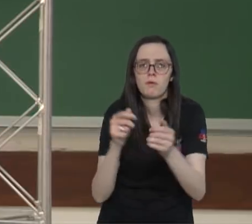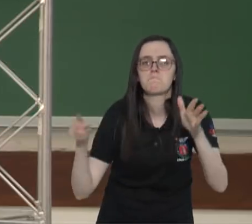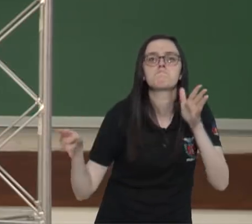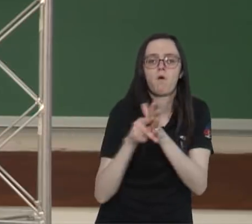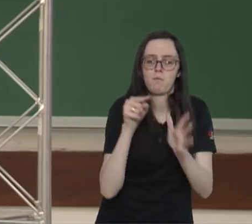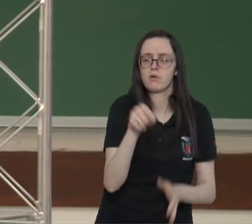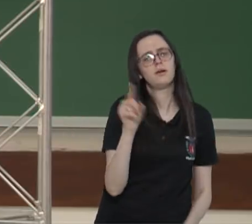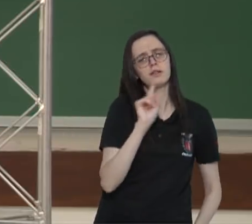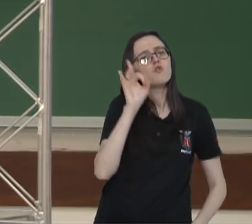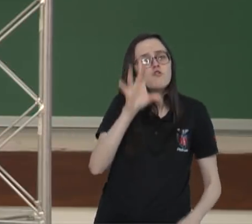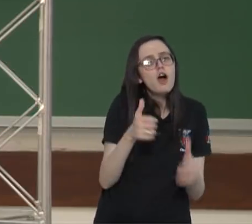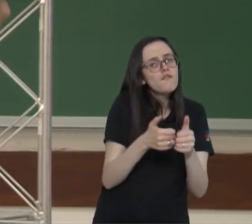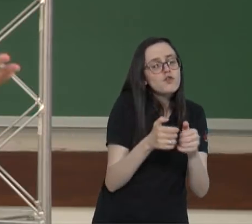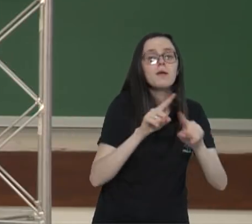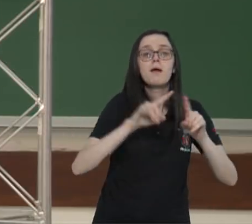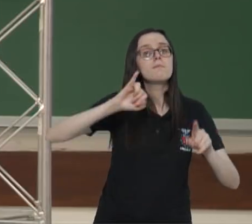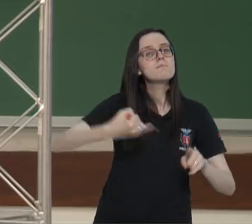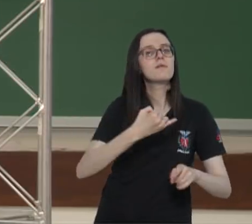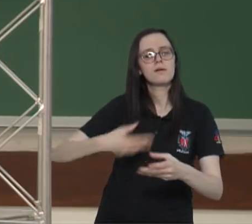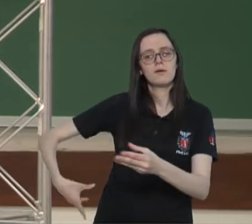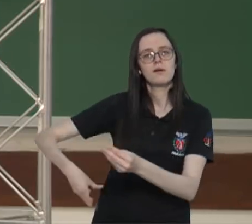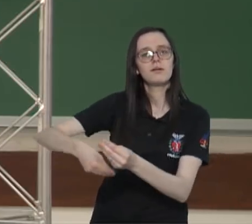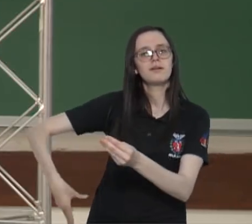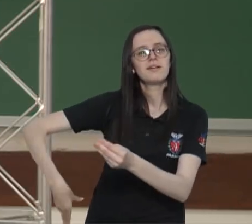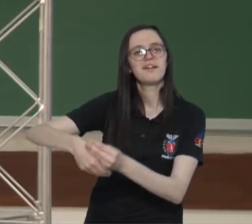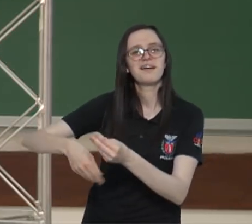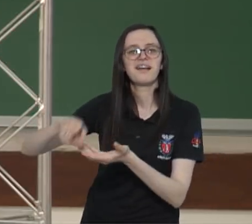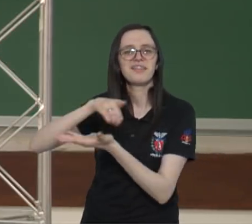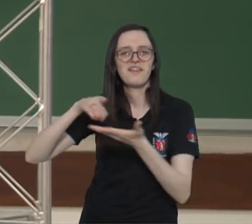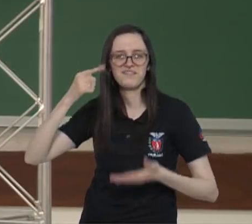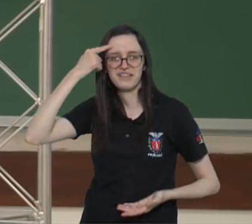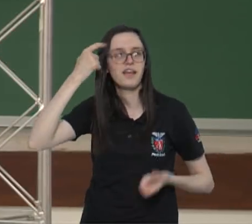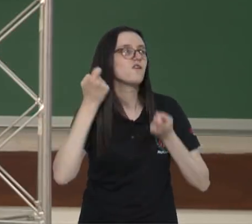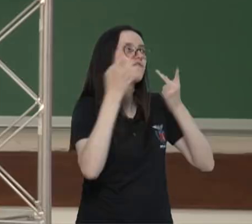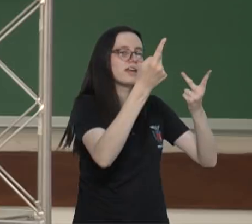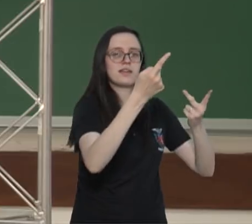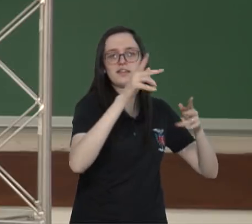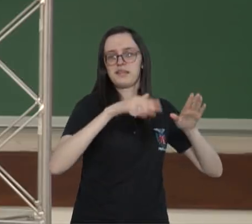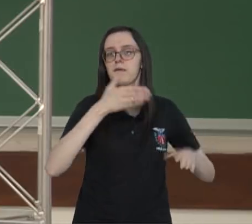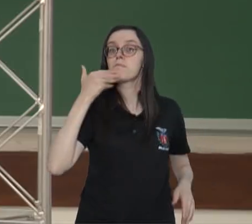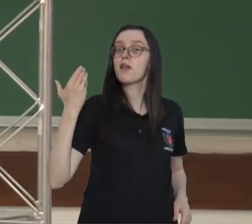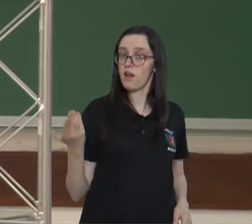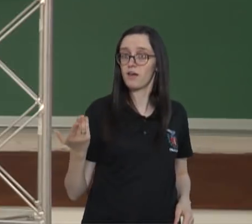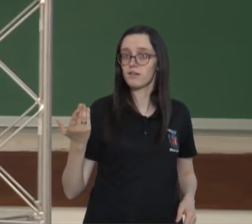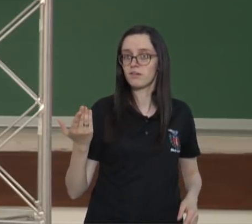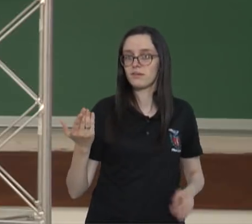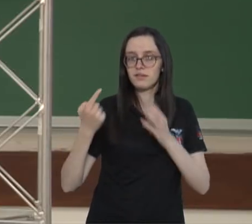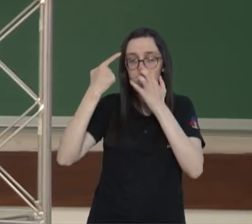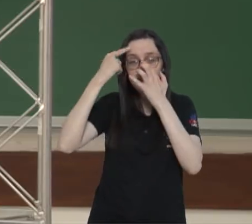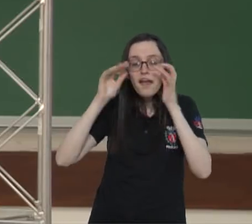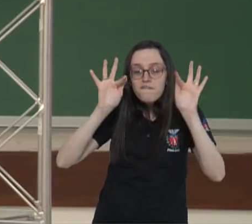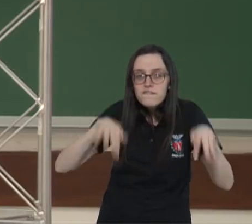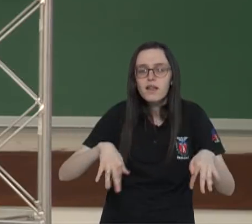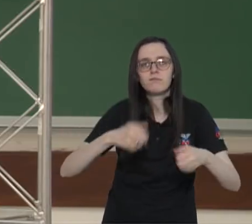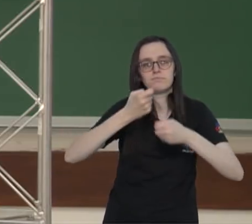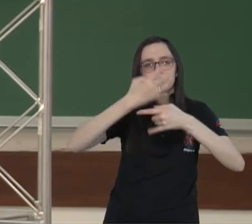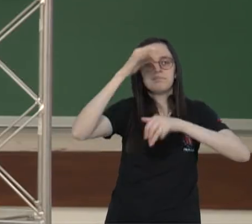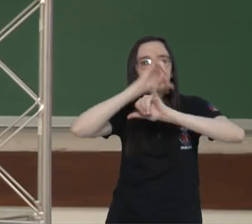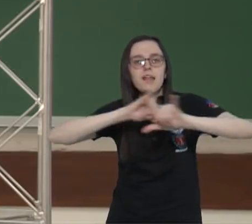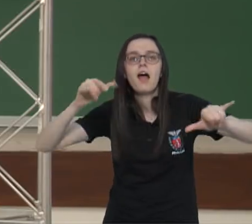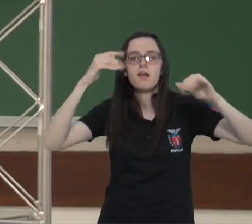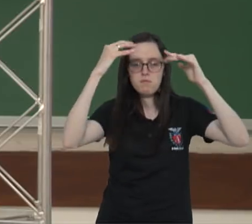você vai falar do videogame, como no caso ali do apartamento, ele colocou depois no final um texto falando que é próximo